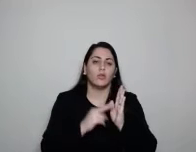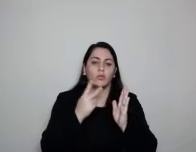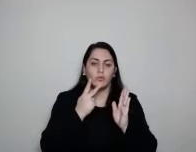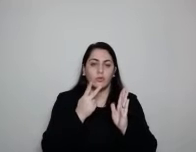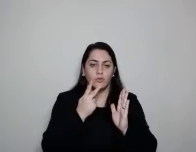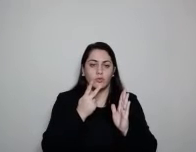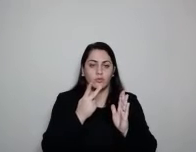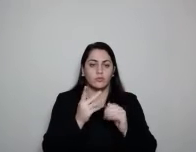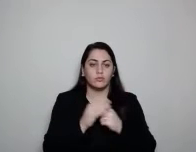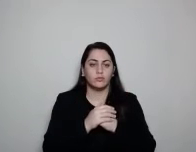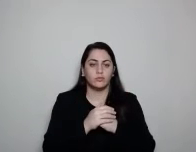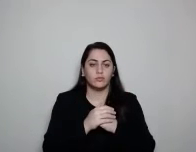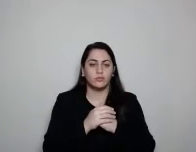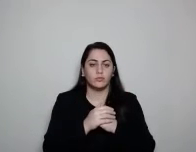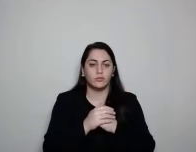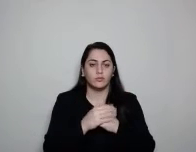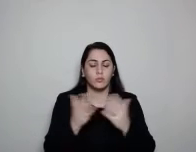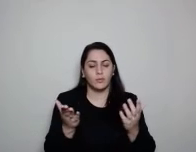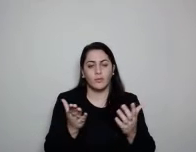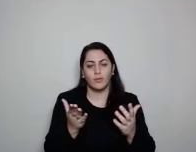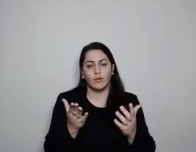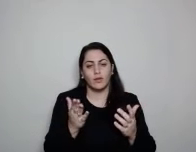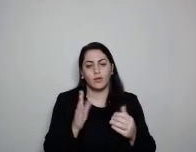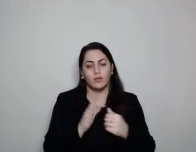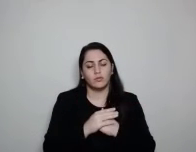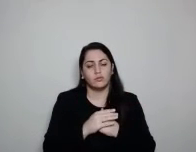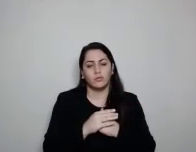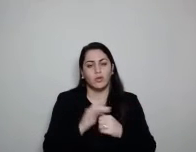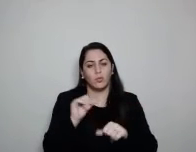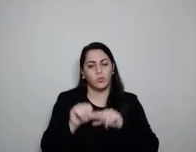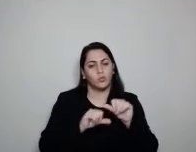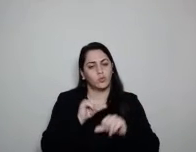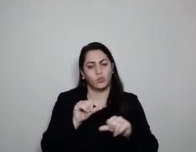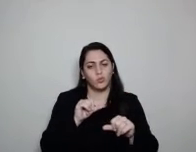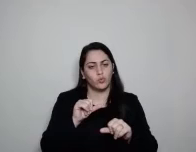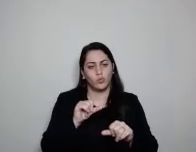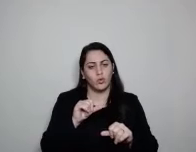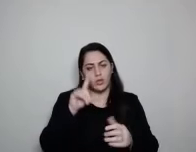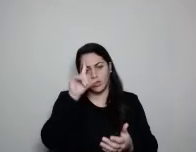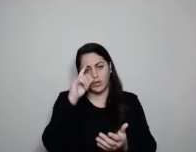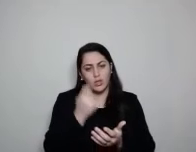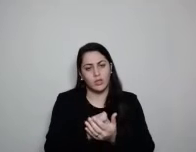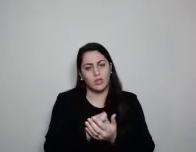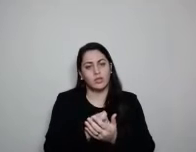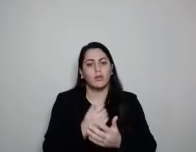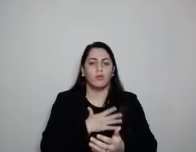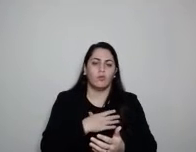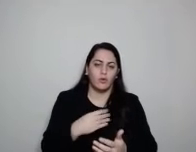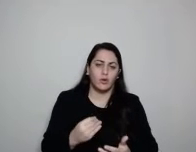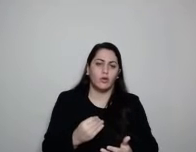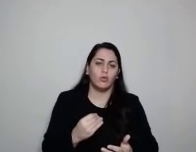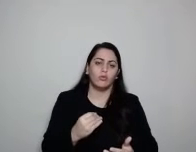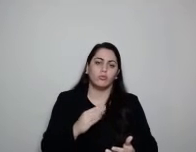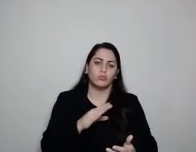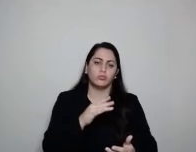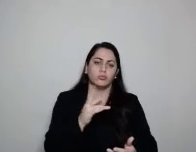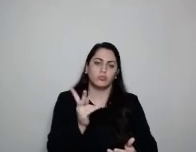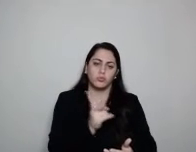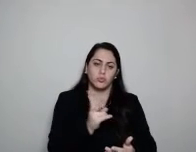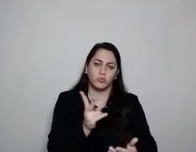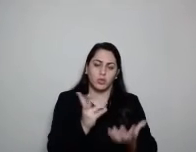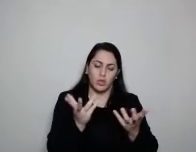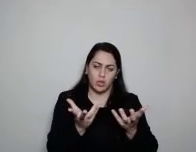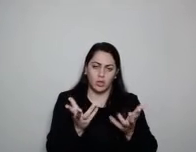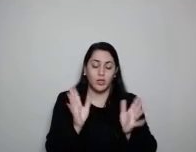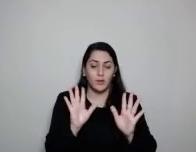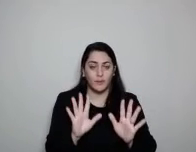manteve a guarda, a gente não impugnou sobre a guarda, porque a guarda foi estabelecida de forma compartilhada, conforme desejávamos. E então, o